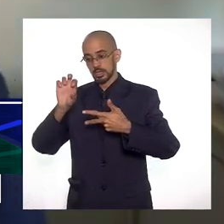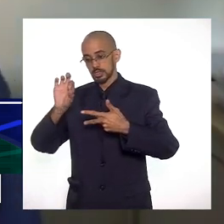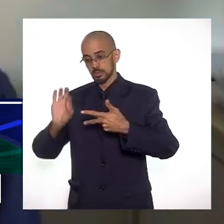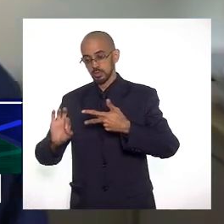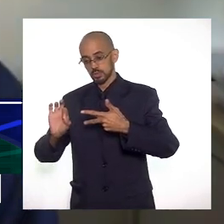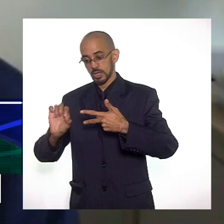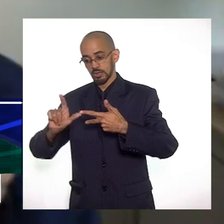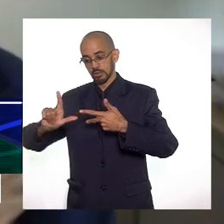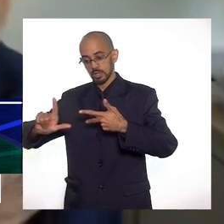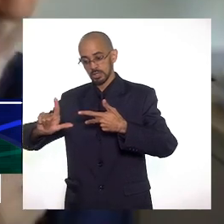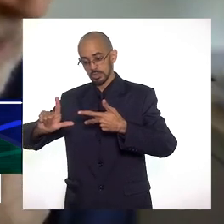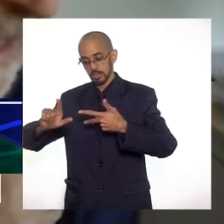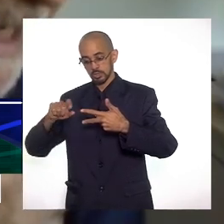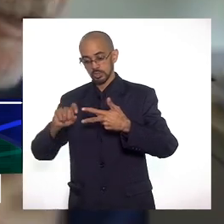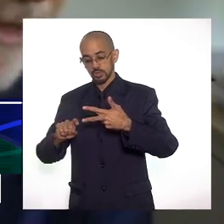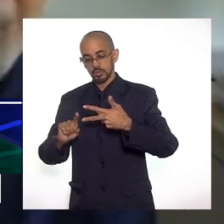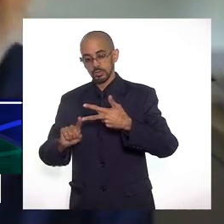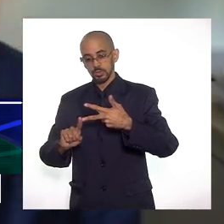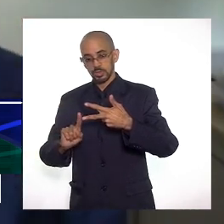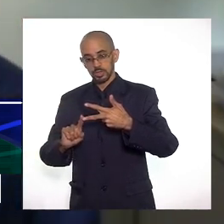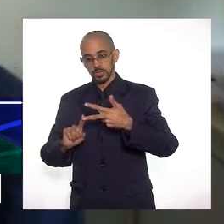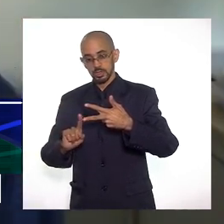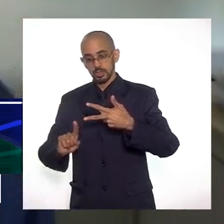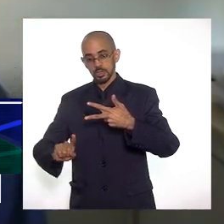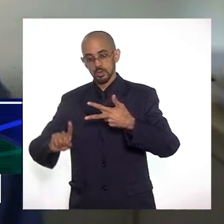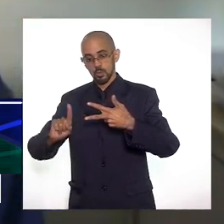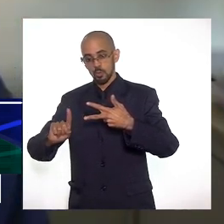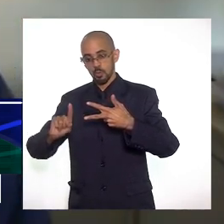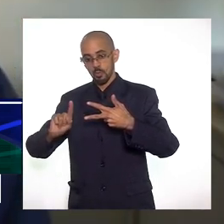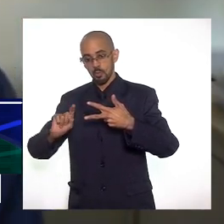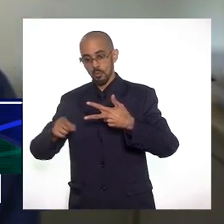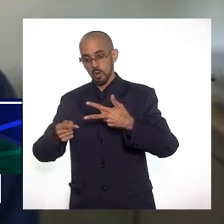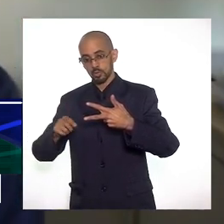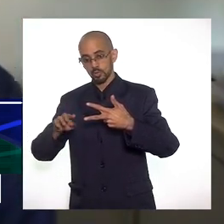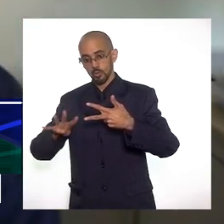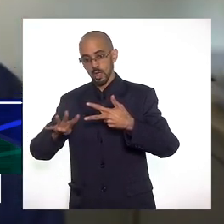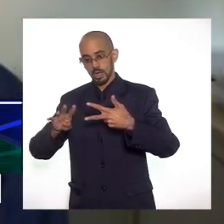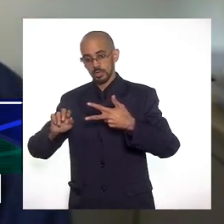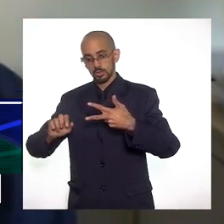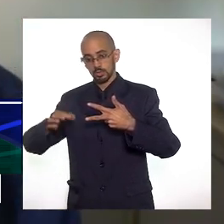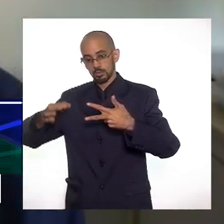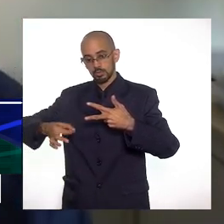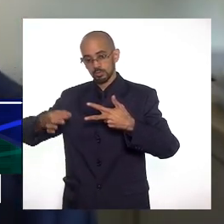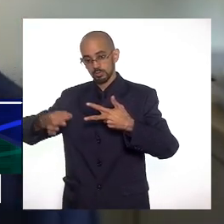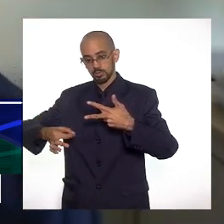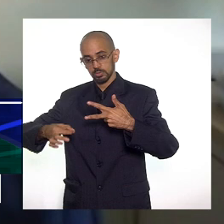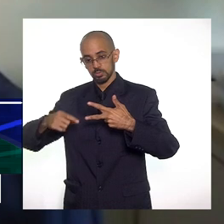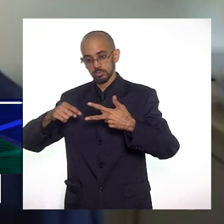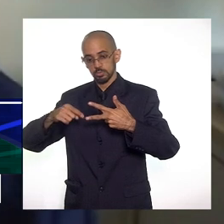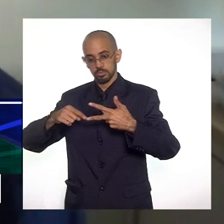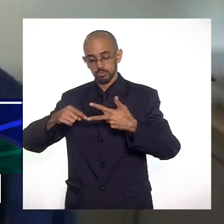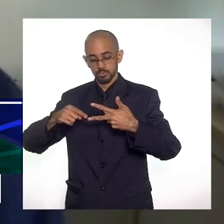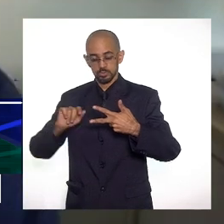quais 1,6% alerge, 1,4% o Tribunal de Contas,